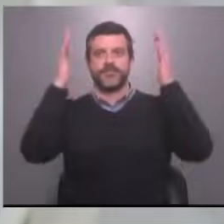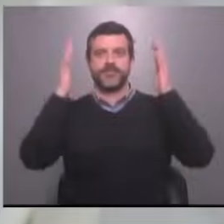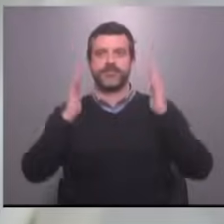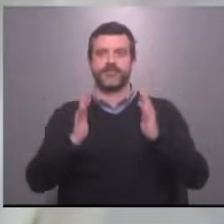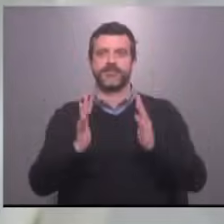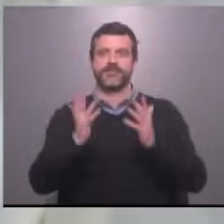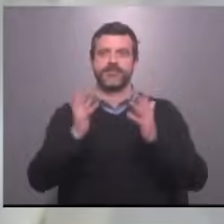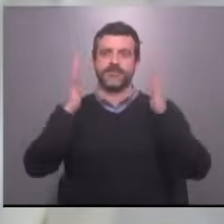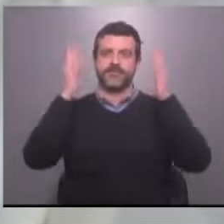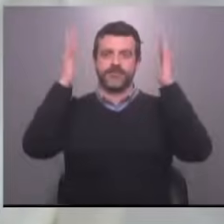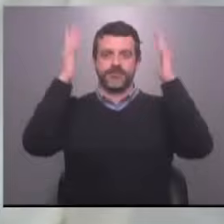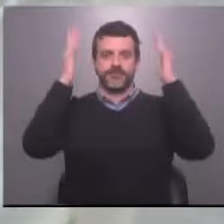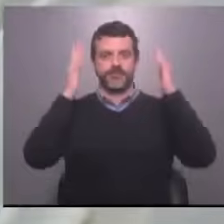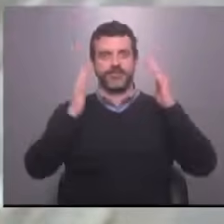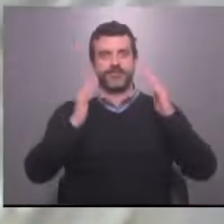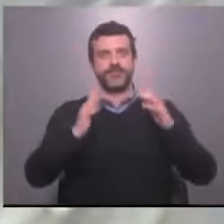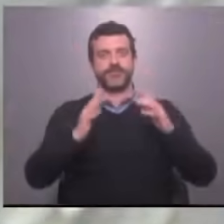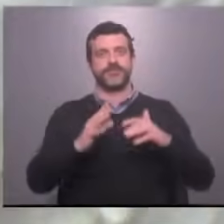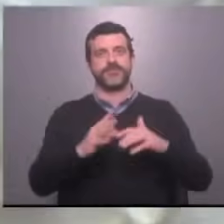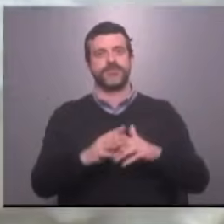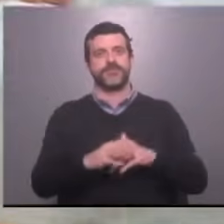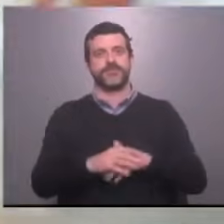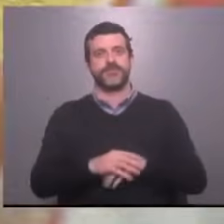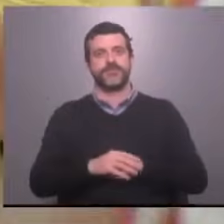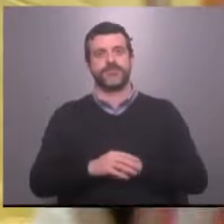Aleluia,